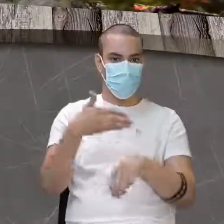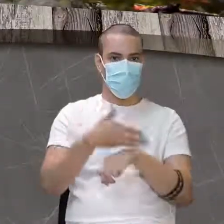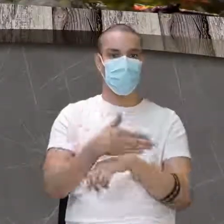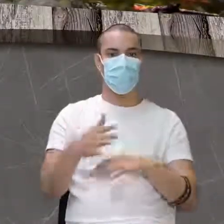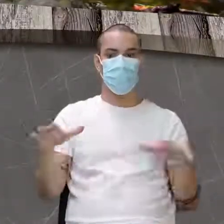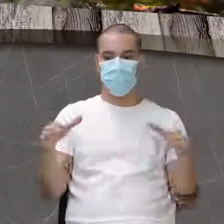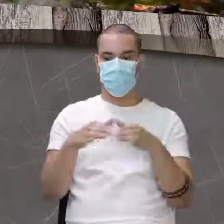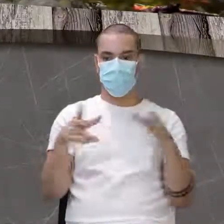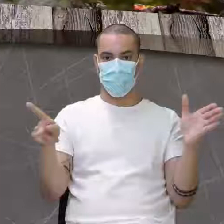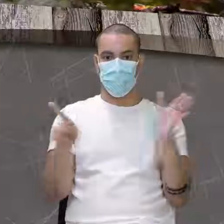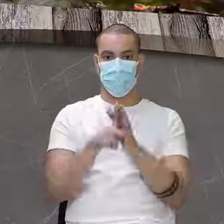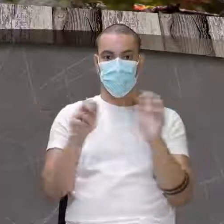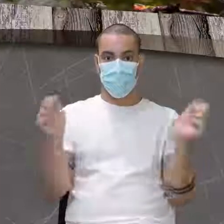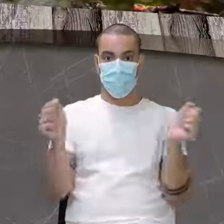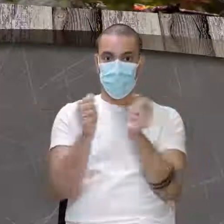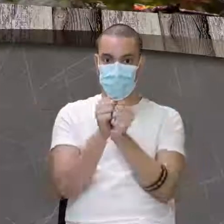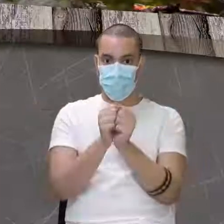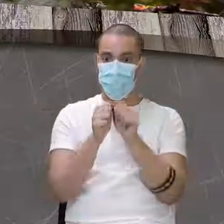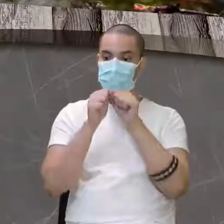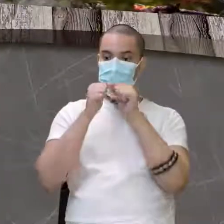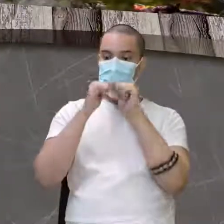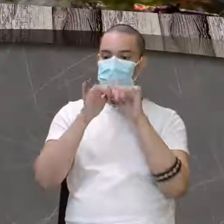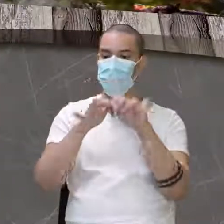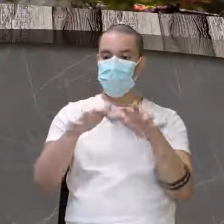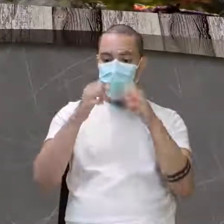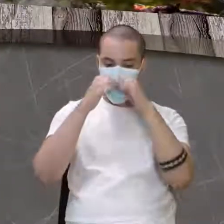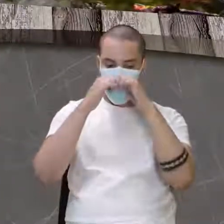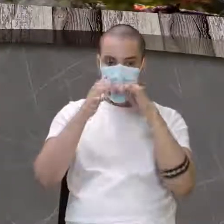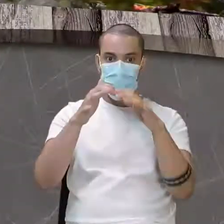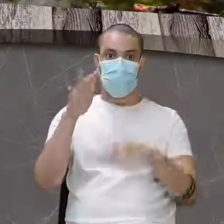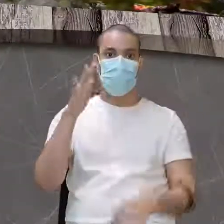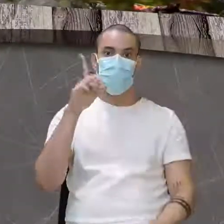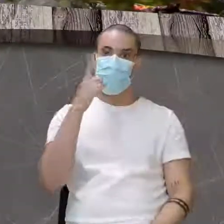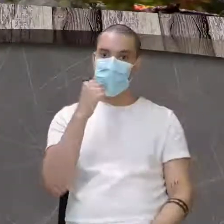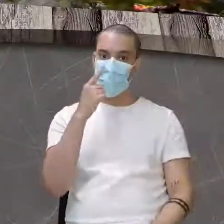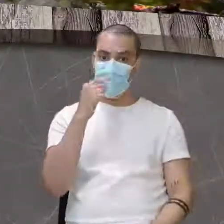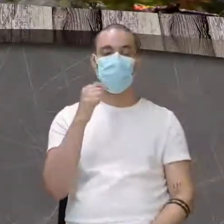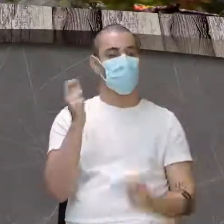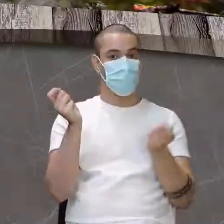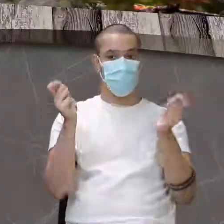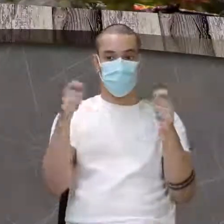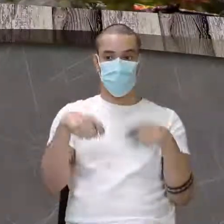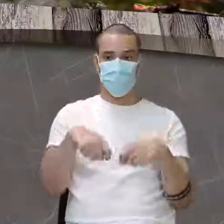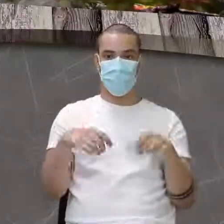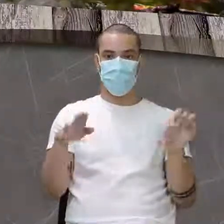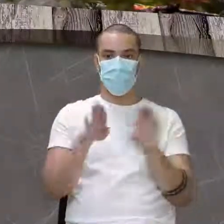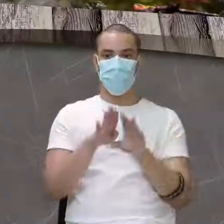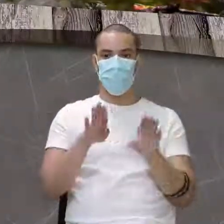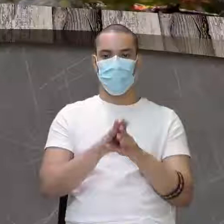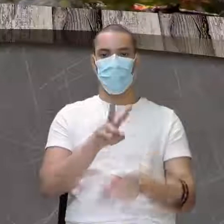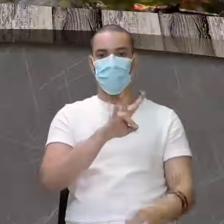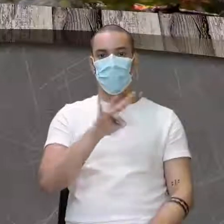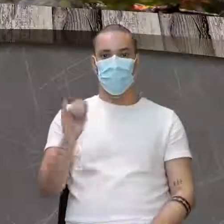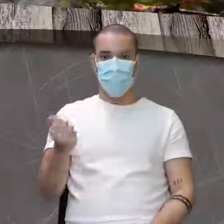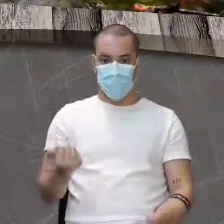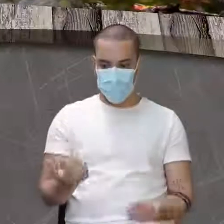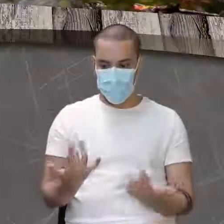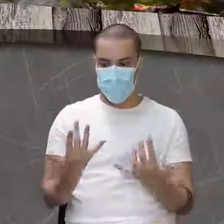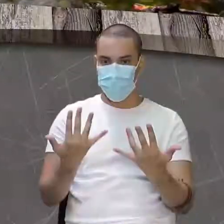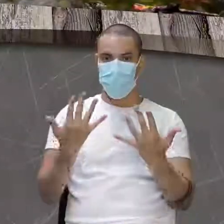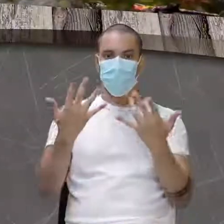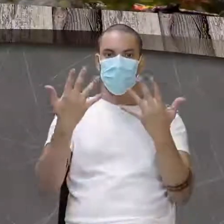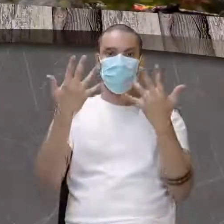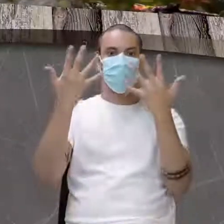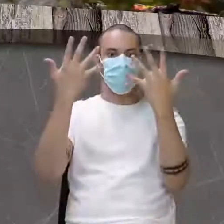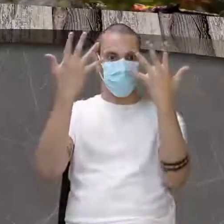processo, tá? Disponibilizando essas gotículas de água no ar, que vão subir para a